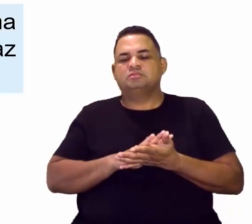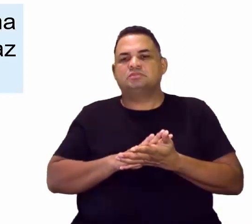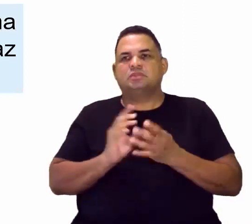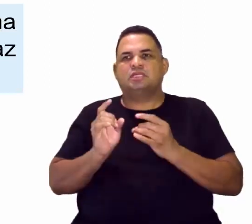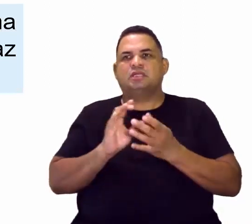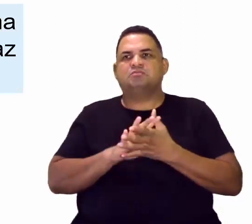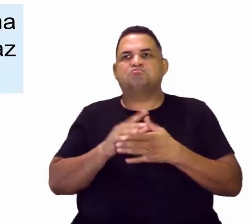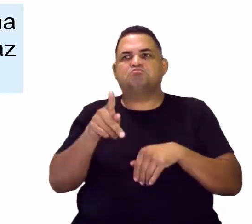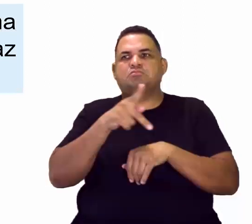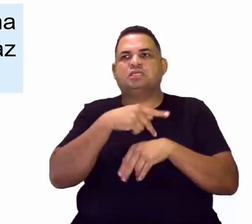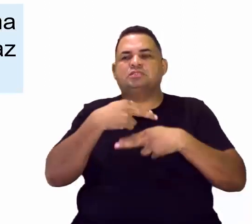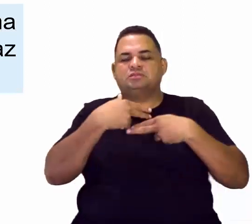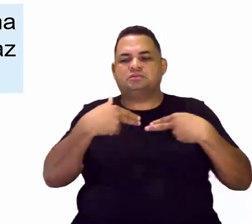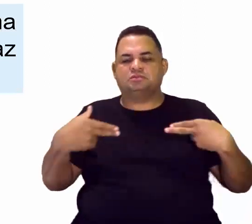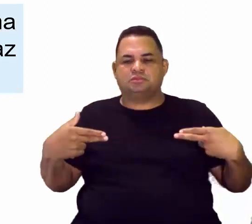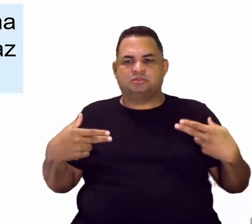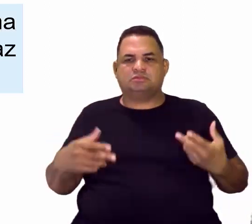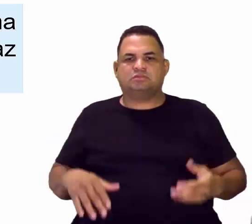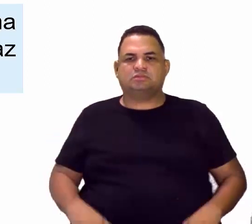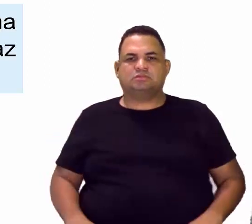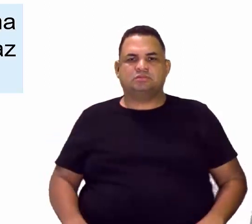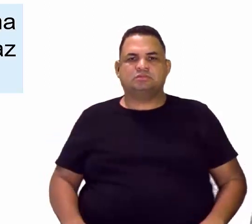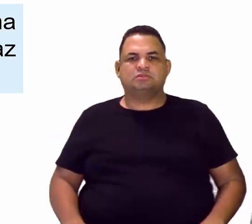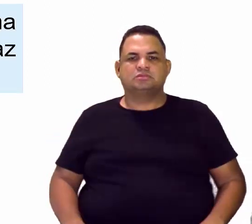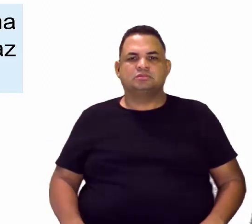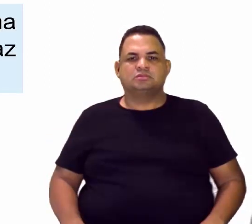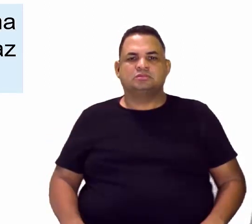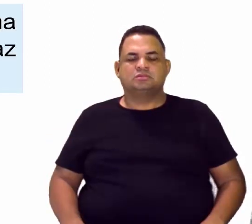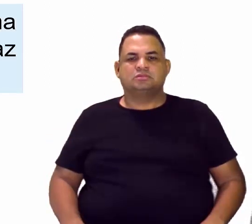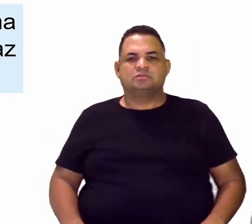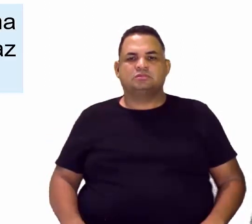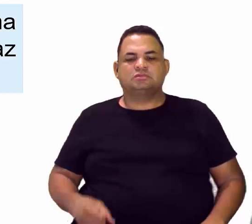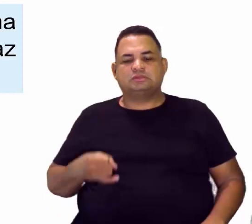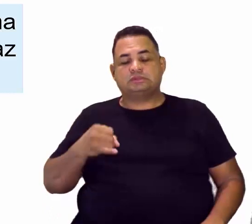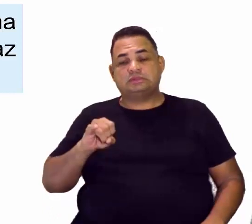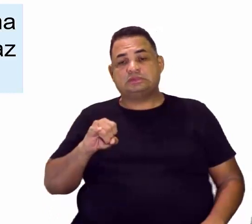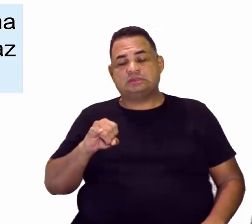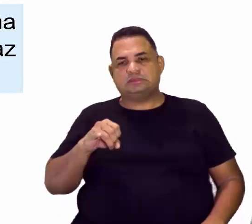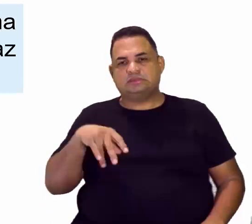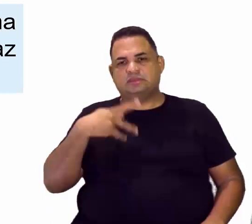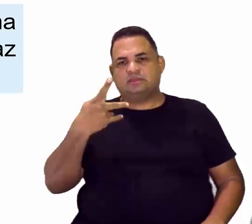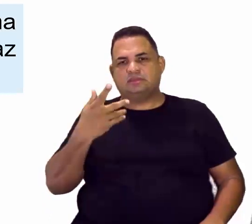falar intermoleculares, é entre moléculas. Se eu falasse